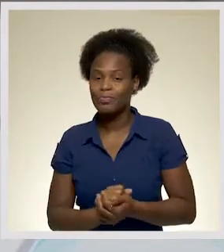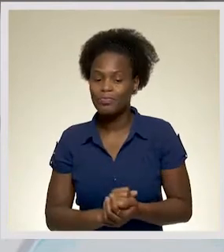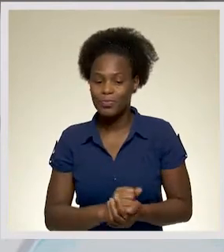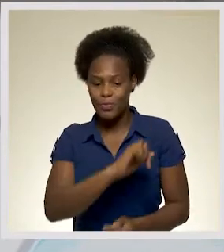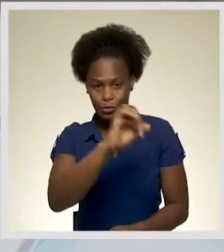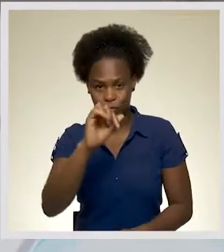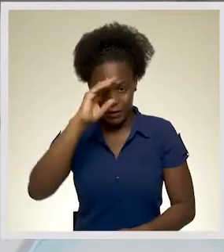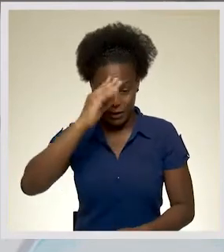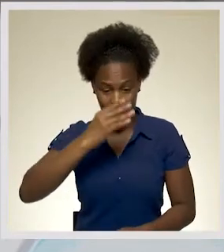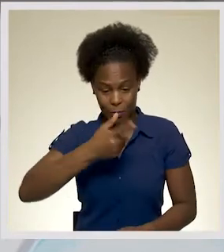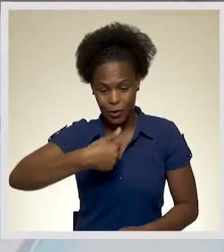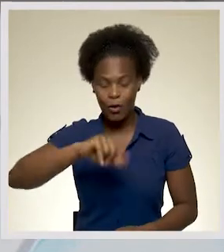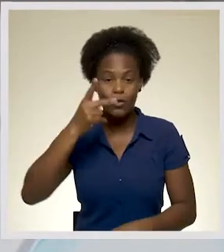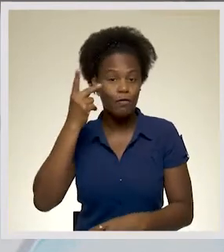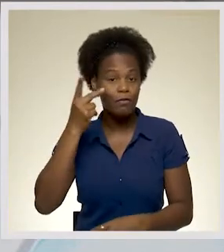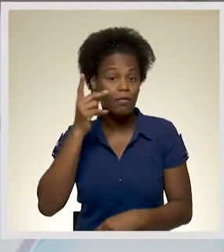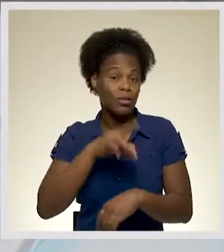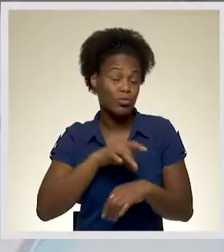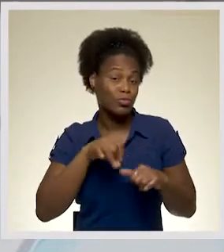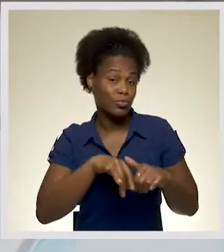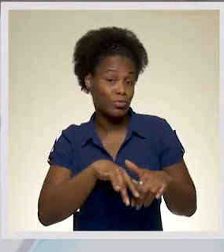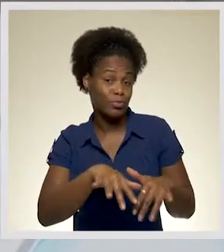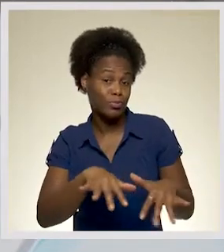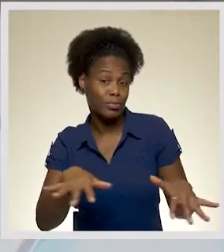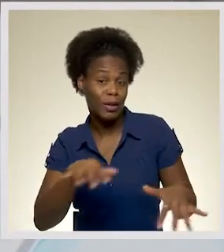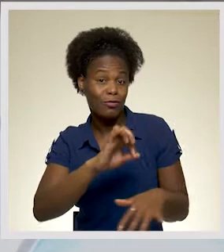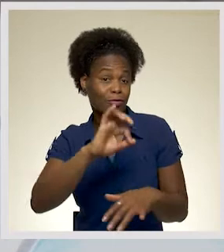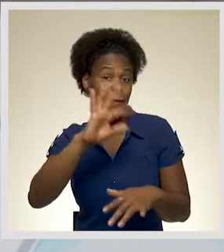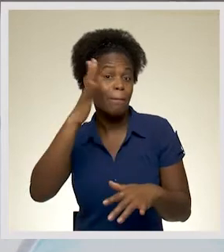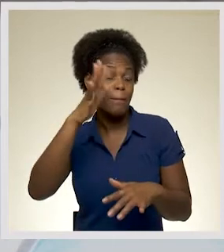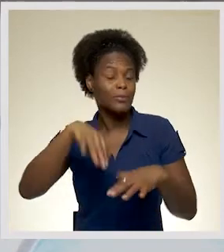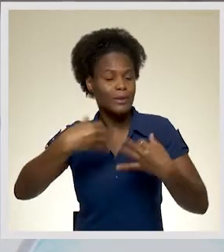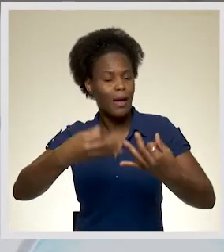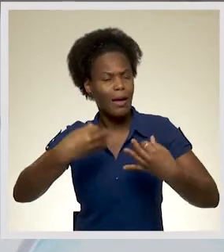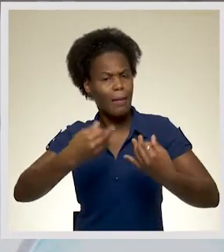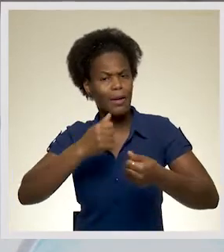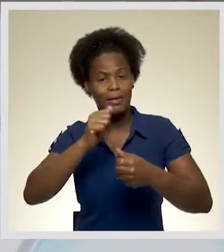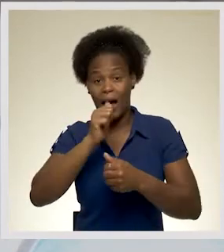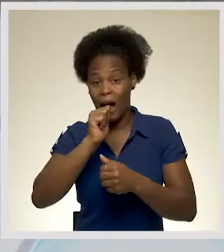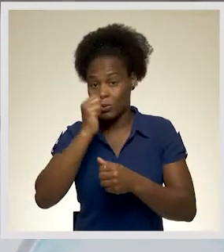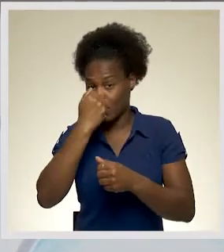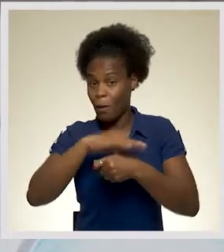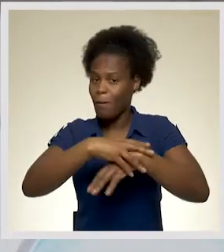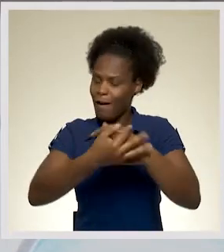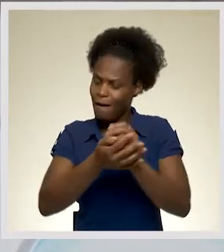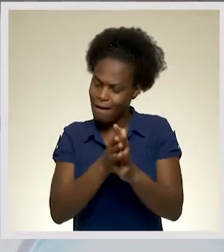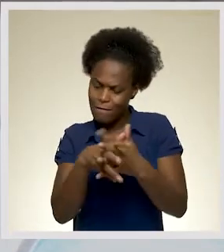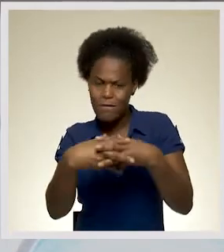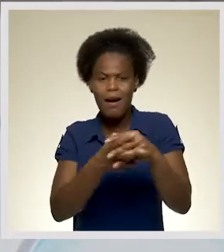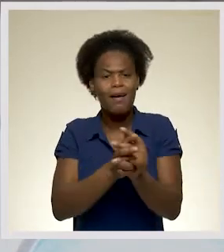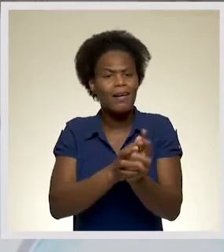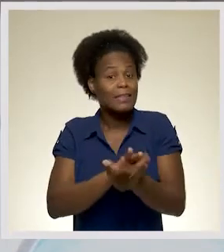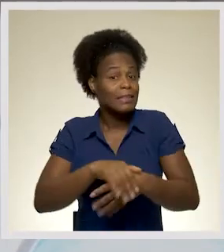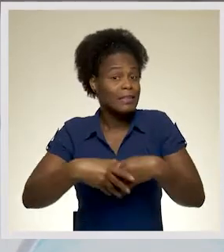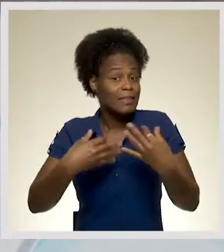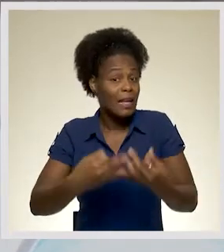estamos a viver uma pandemia e devem lavar sempre as mãos com água e sabão, devem